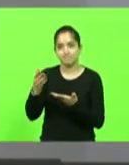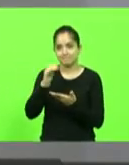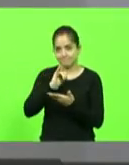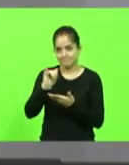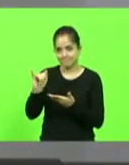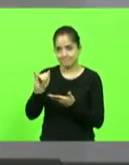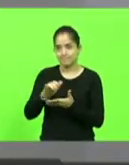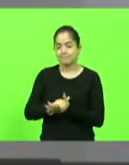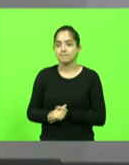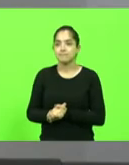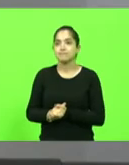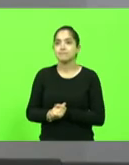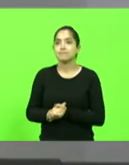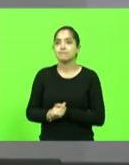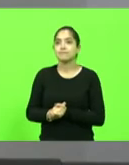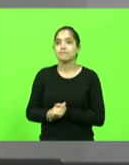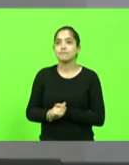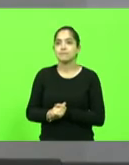à vontade.